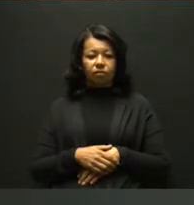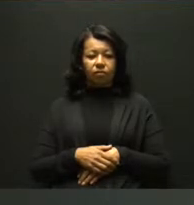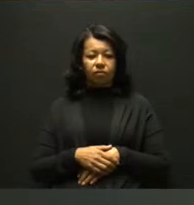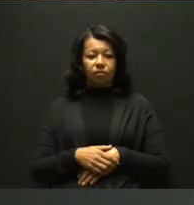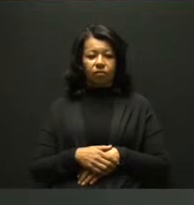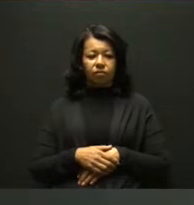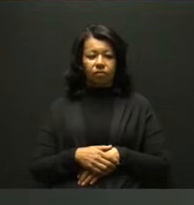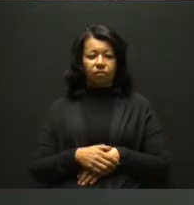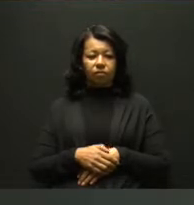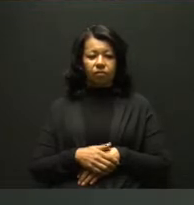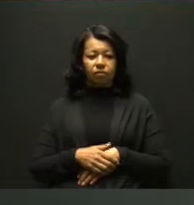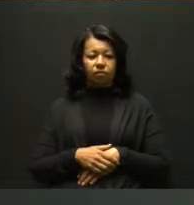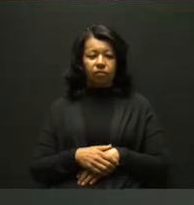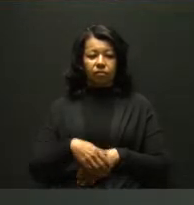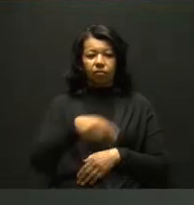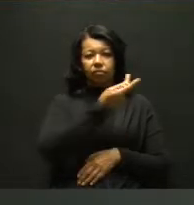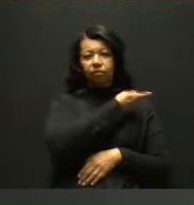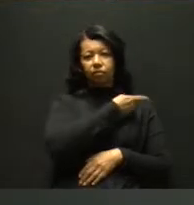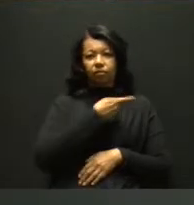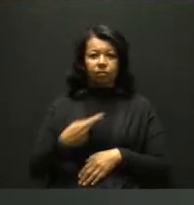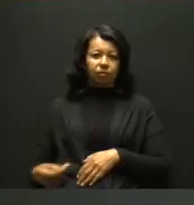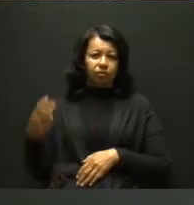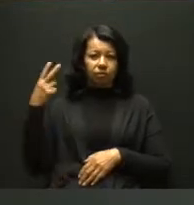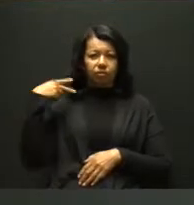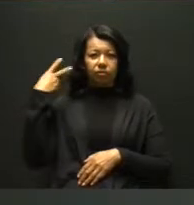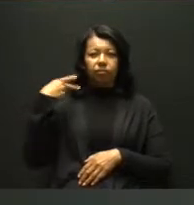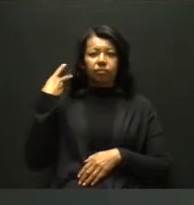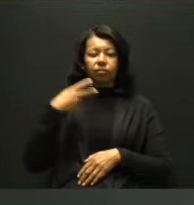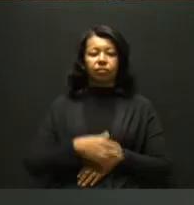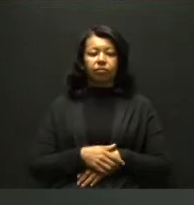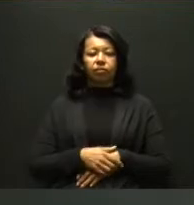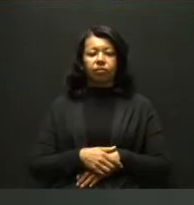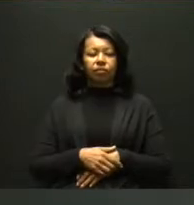seu presidente novos quadris